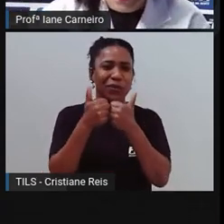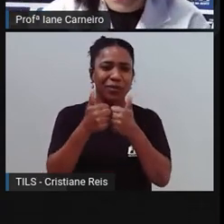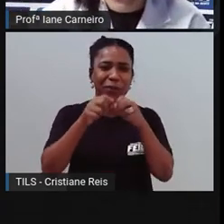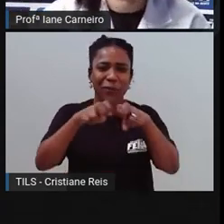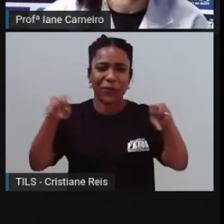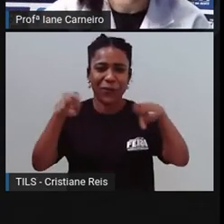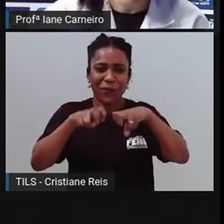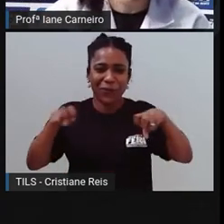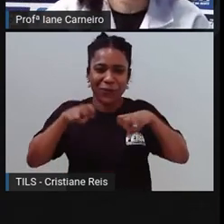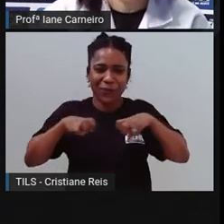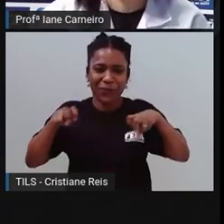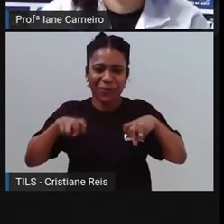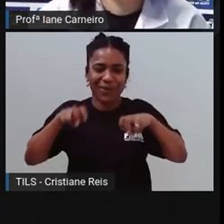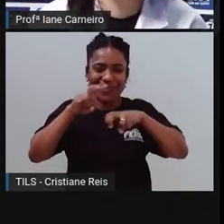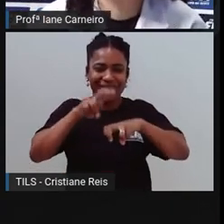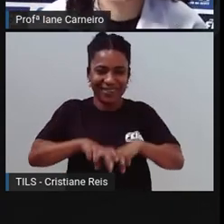certo?